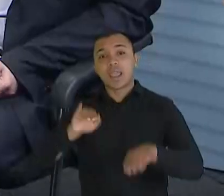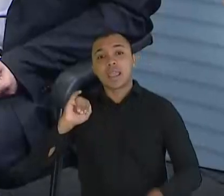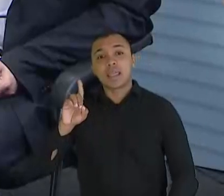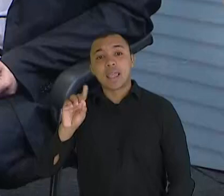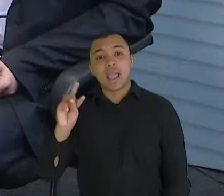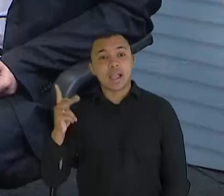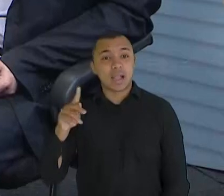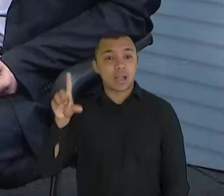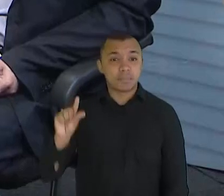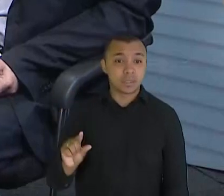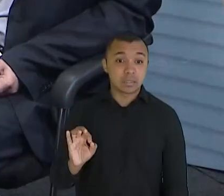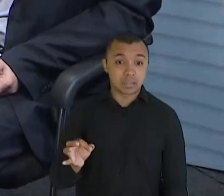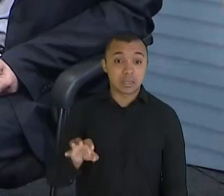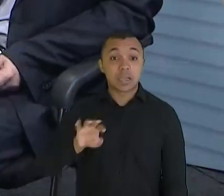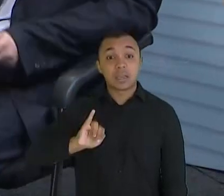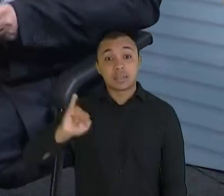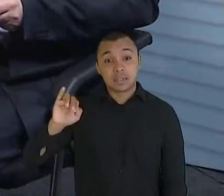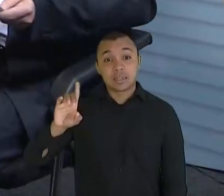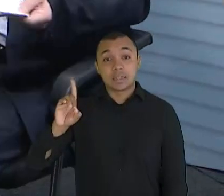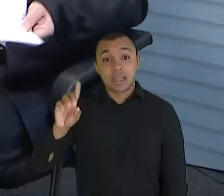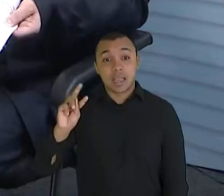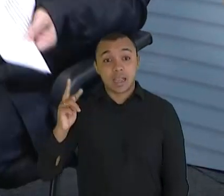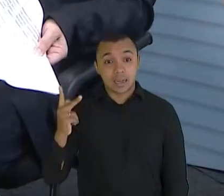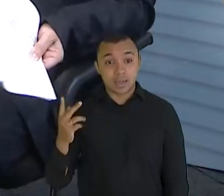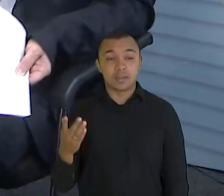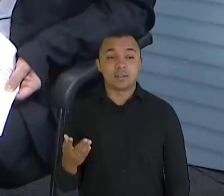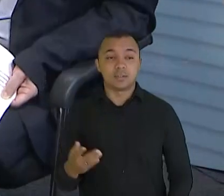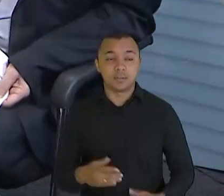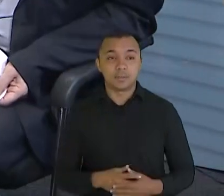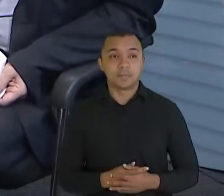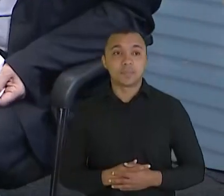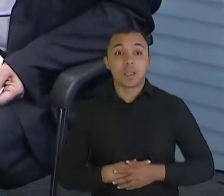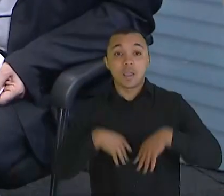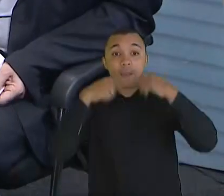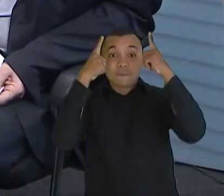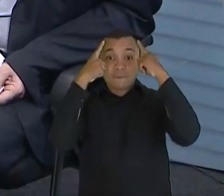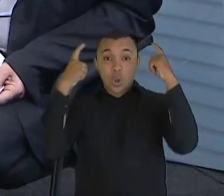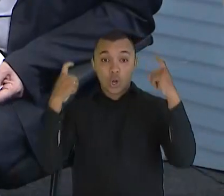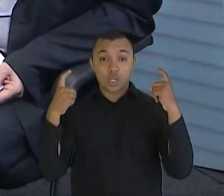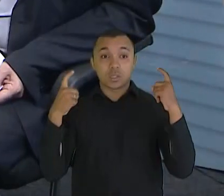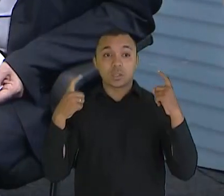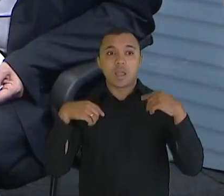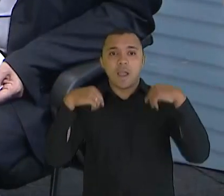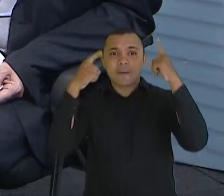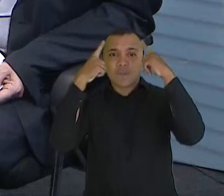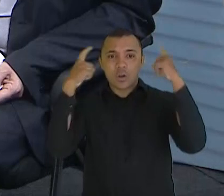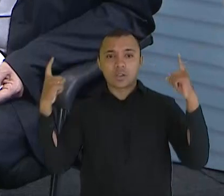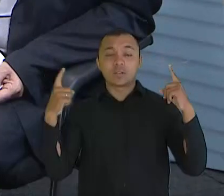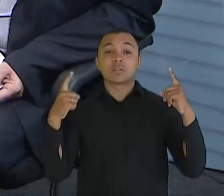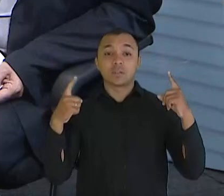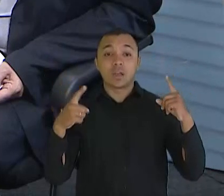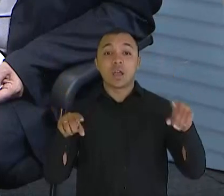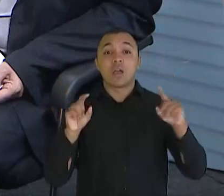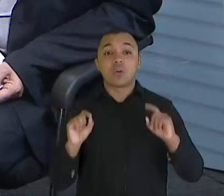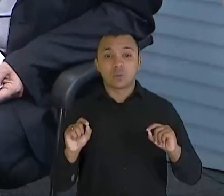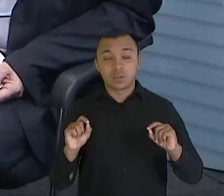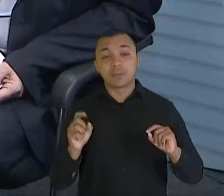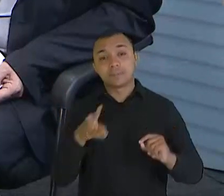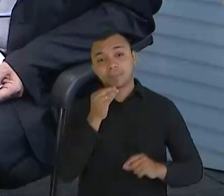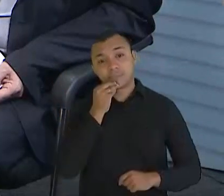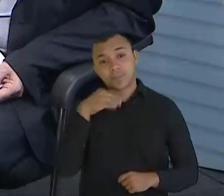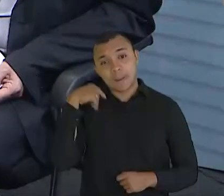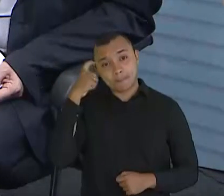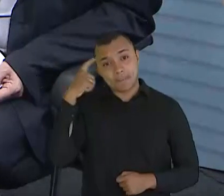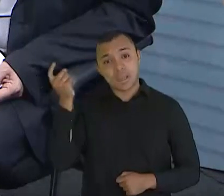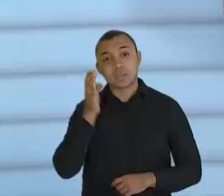existe. Um detalhe isso aí. Agora, claro que tem pobres, tem ricos, sim, isso aí. Tem... A violência é retorno da segregação. Eu acho que essa frase é uma frase fundamental para a gente pensar